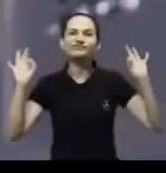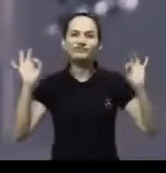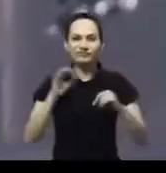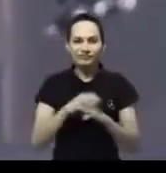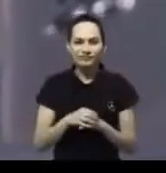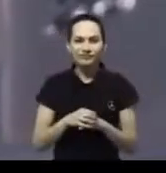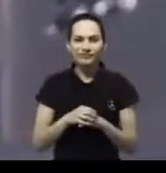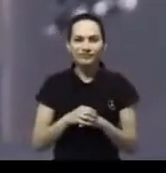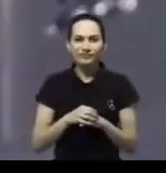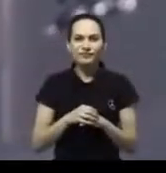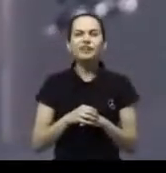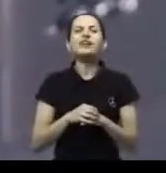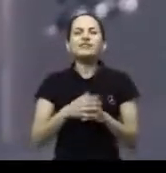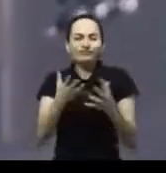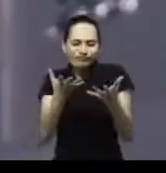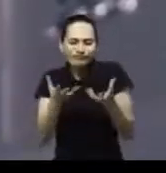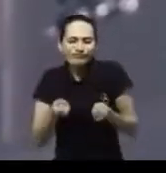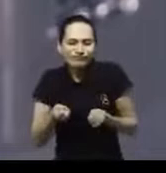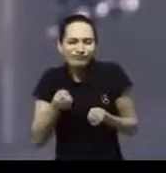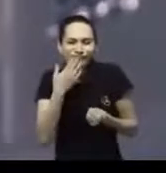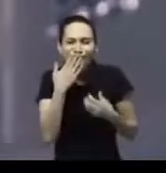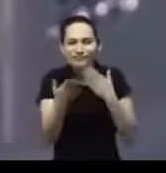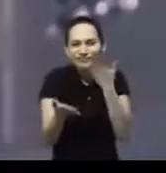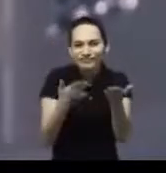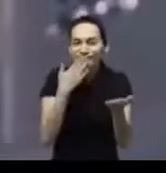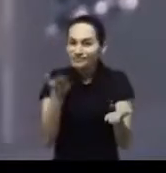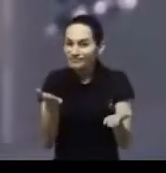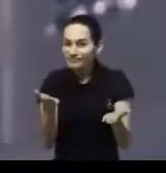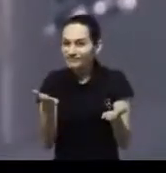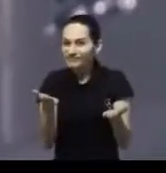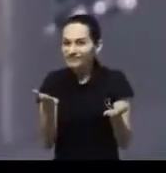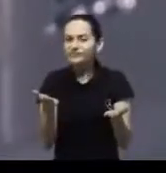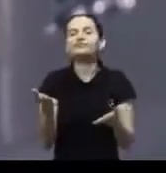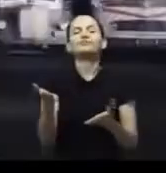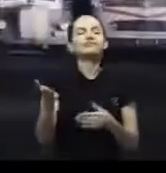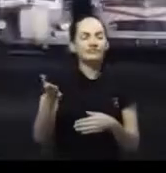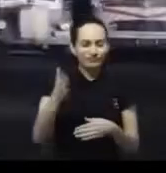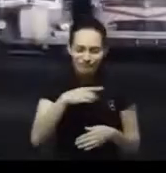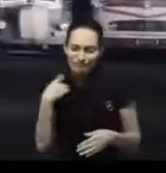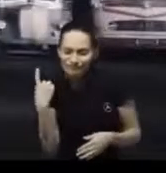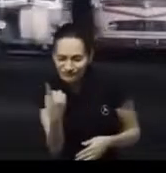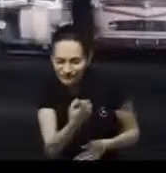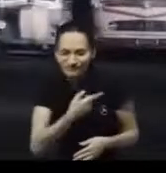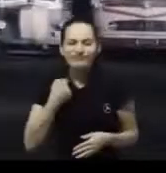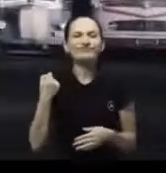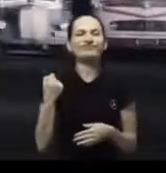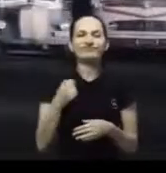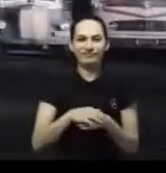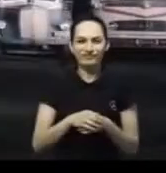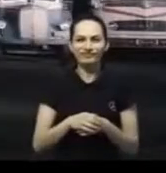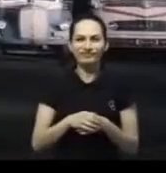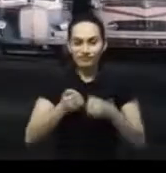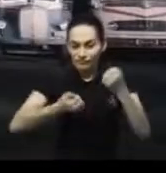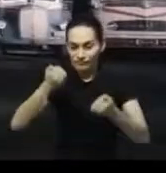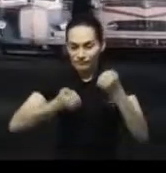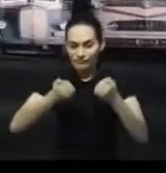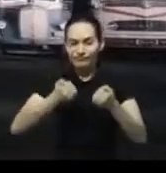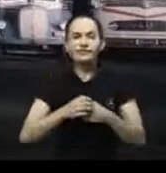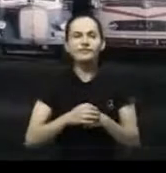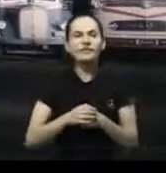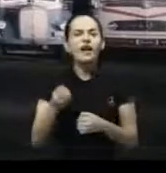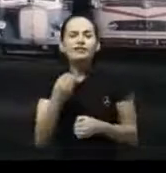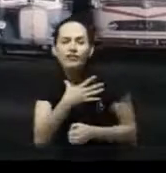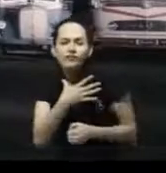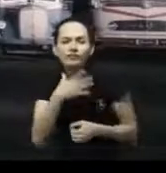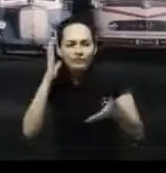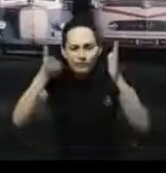atende aos pedidos que recebemos dos nossos amigos caminhoneiros o novo actros coração Estradeiro será